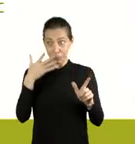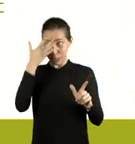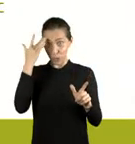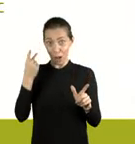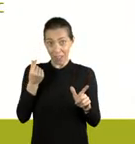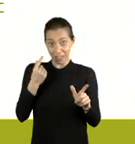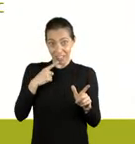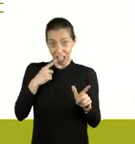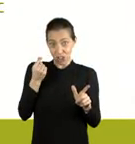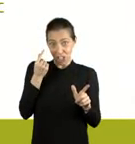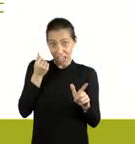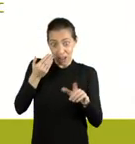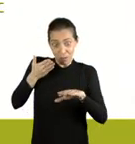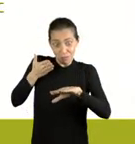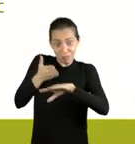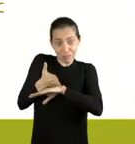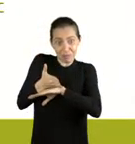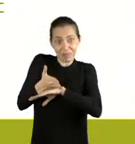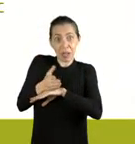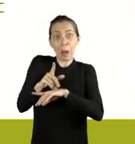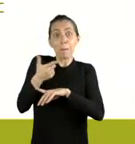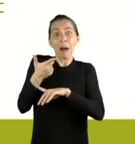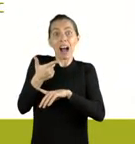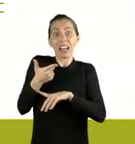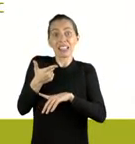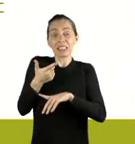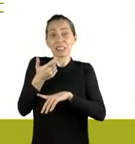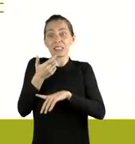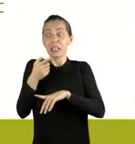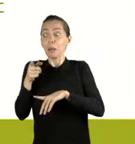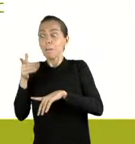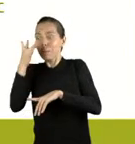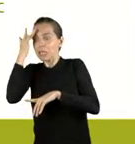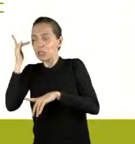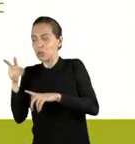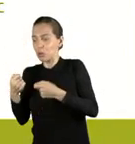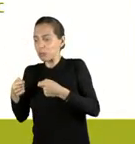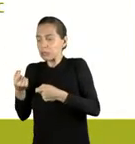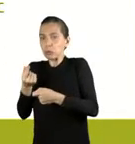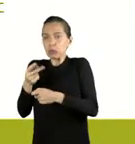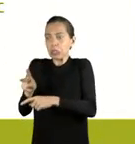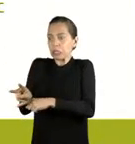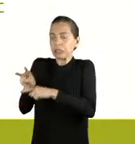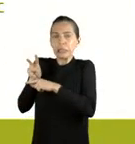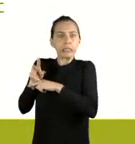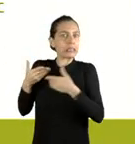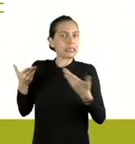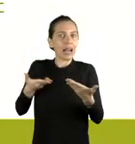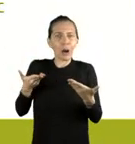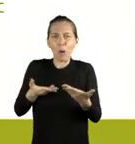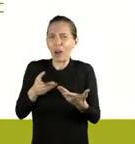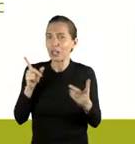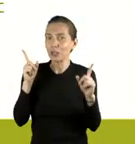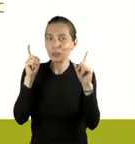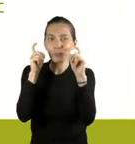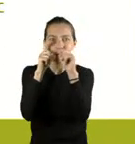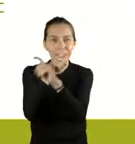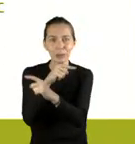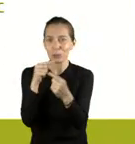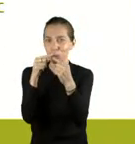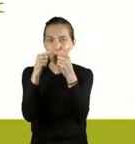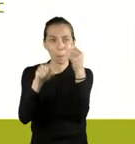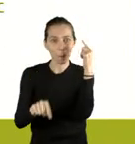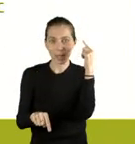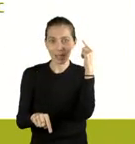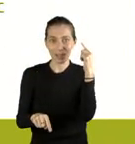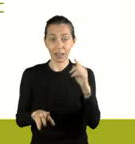muito ruim para quem precisa pegar dinheiro emprestado. Né? Então, no cenário nacional, a gente tem